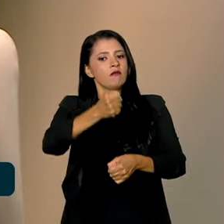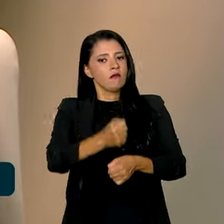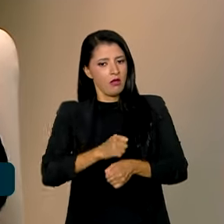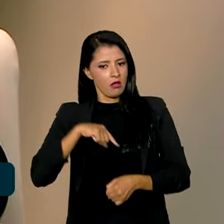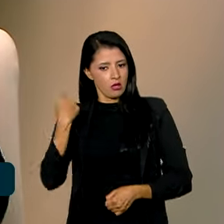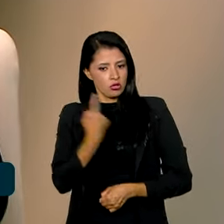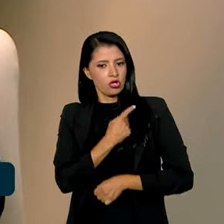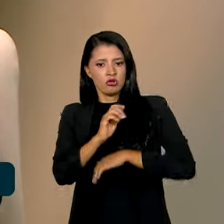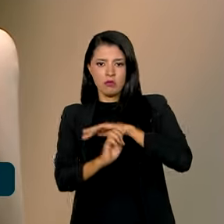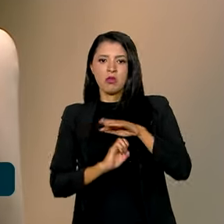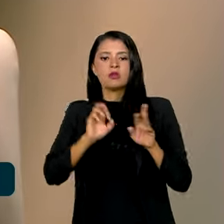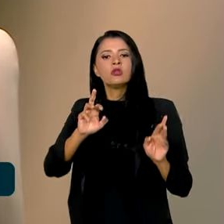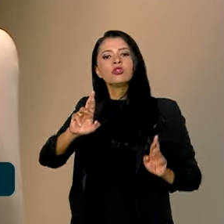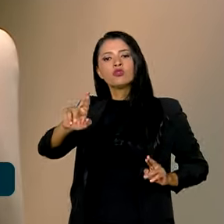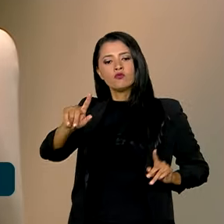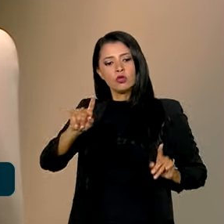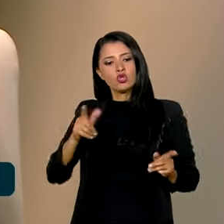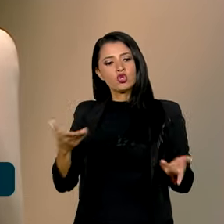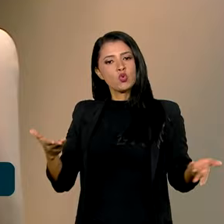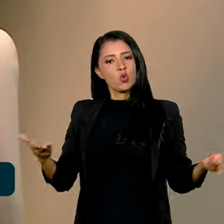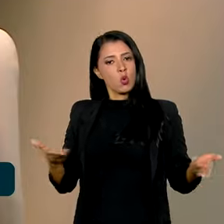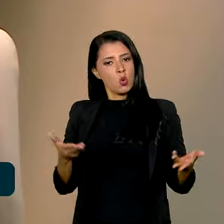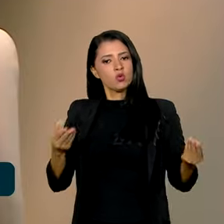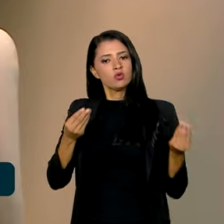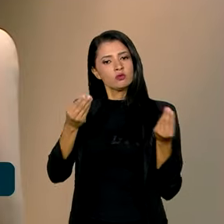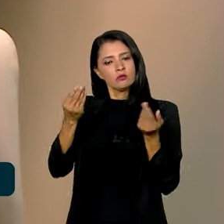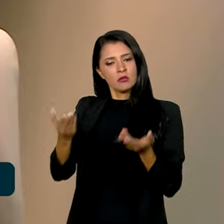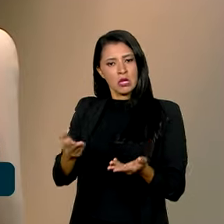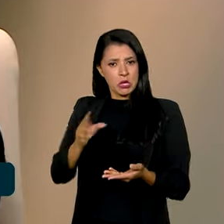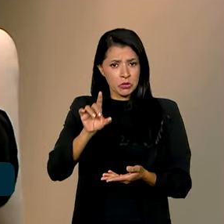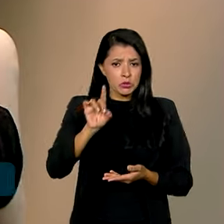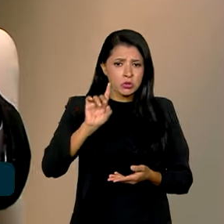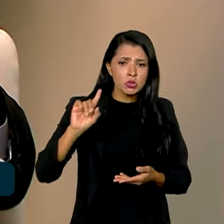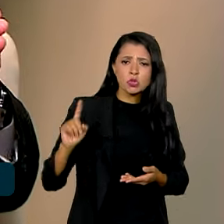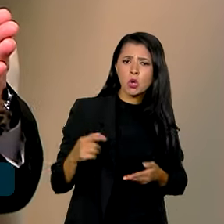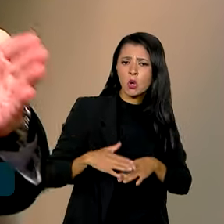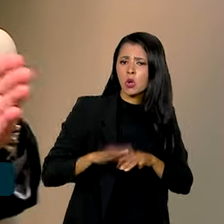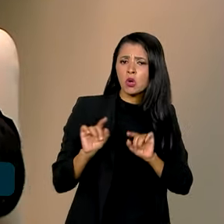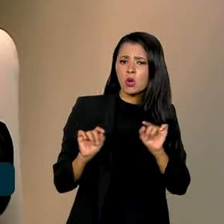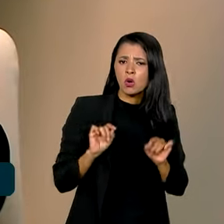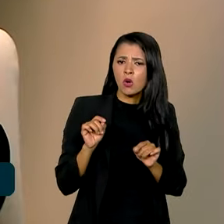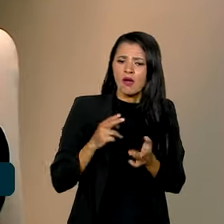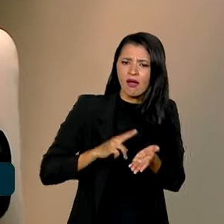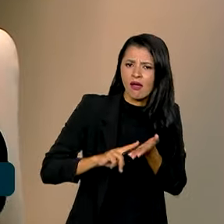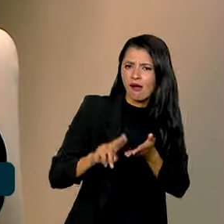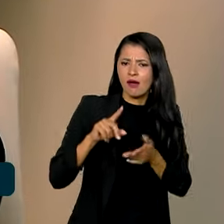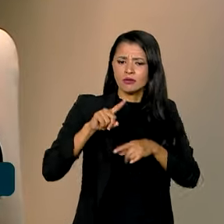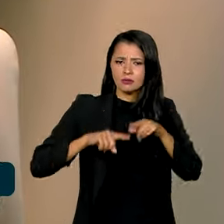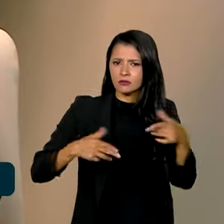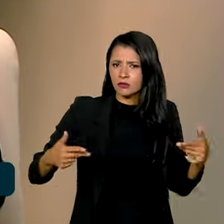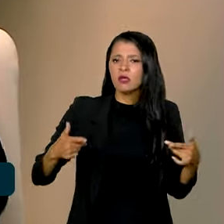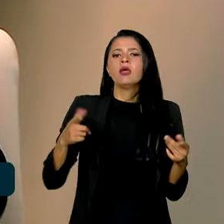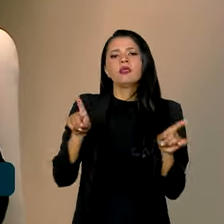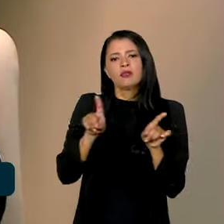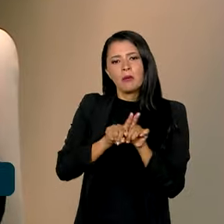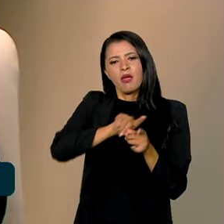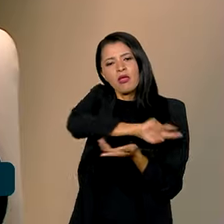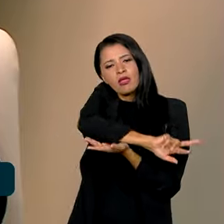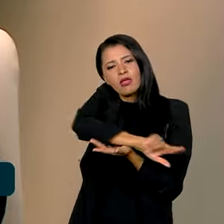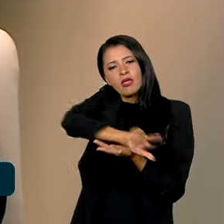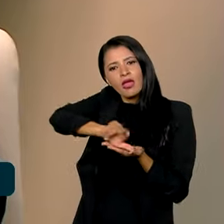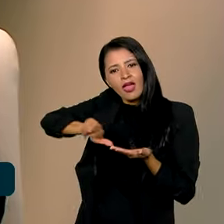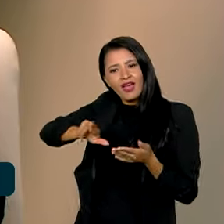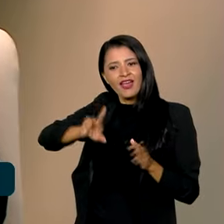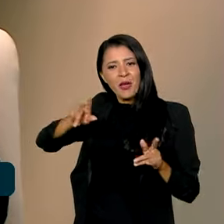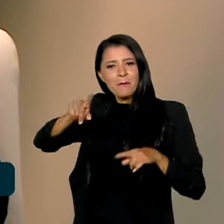empresa diferente do que é hoje. Nós vamos entregar não só mais cartas nem mercadorias, nós vamos ter uma diversificação